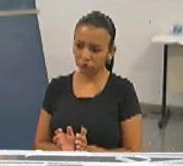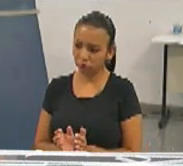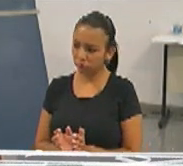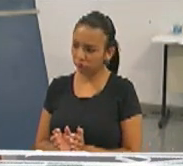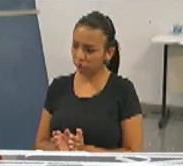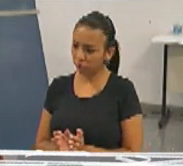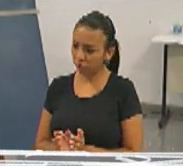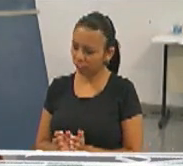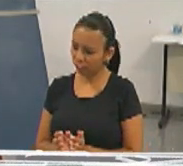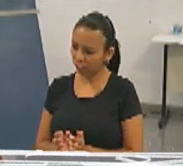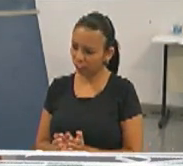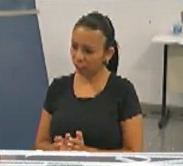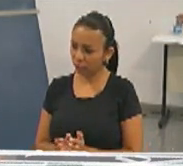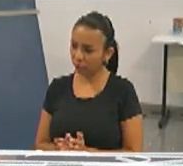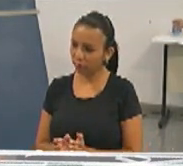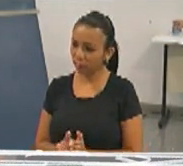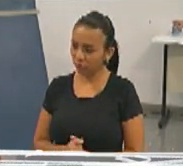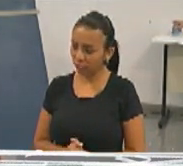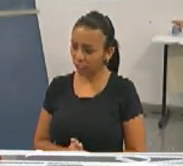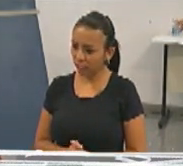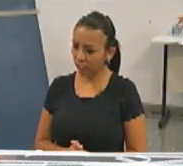e sendo esgotadas